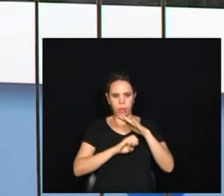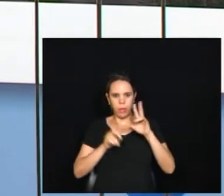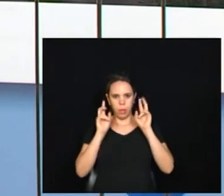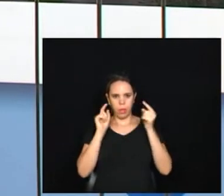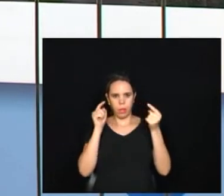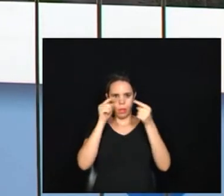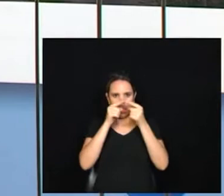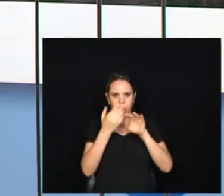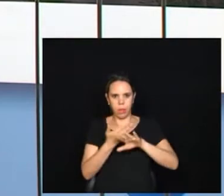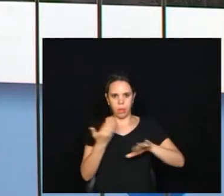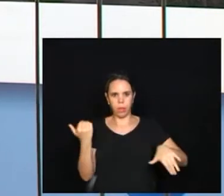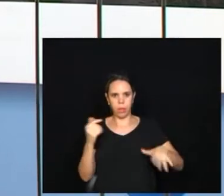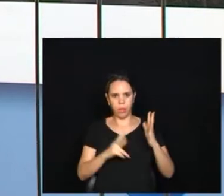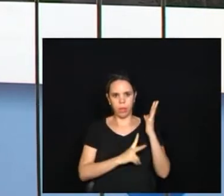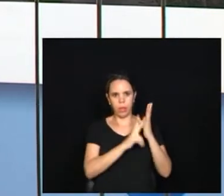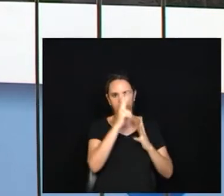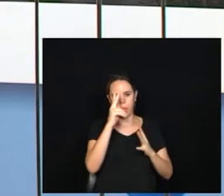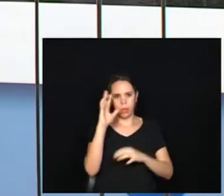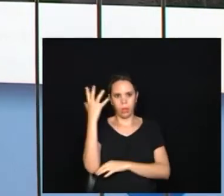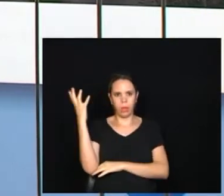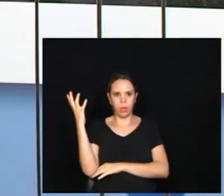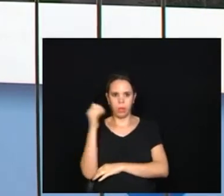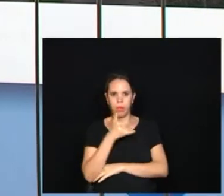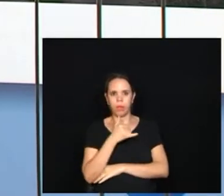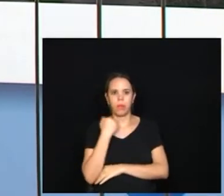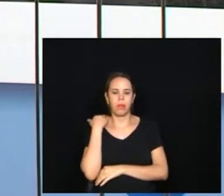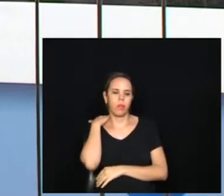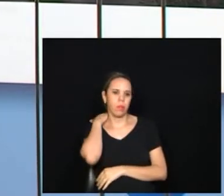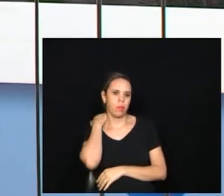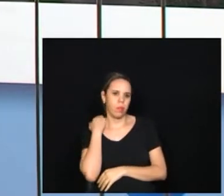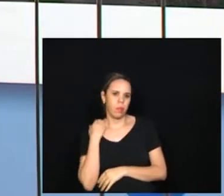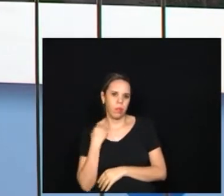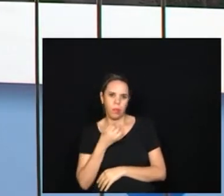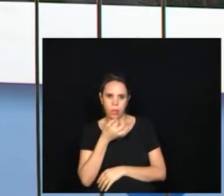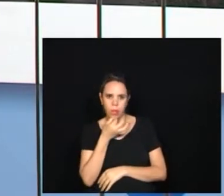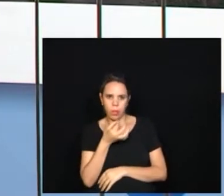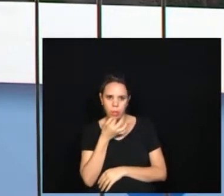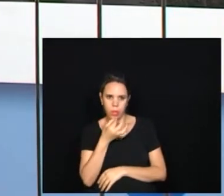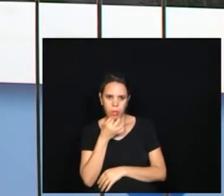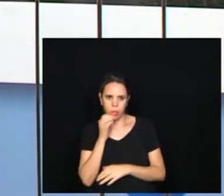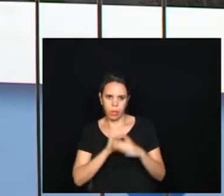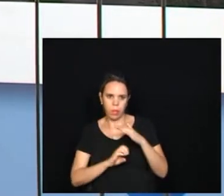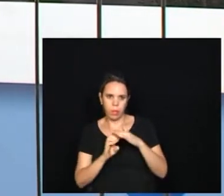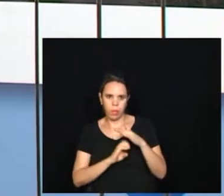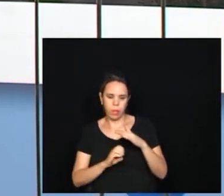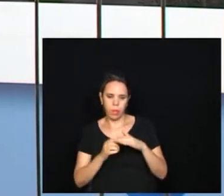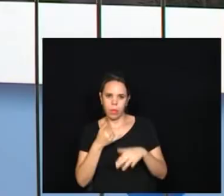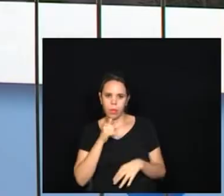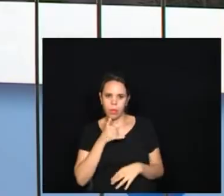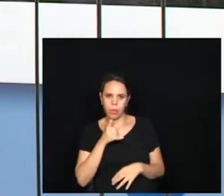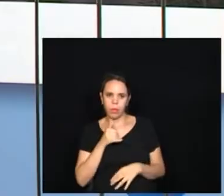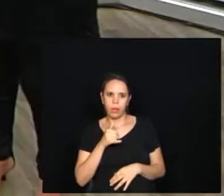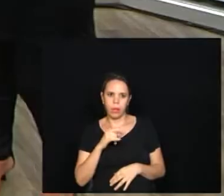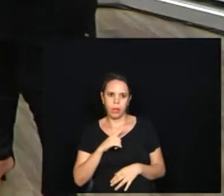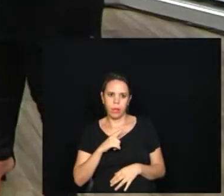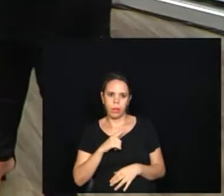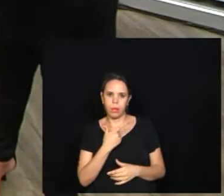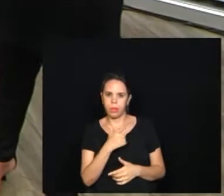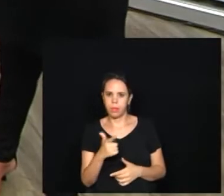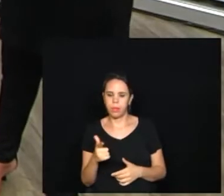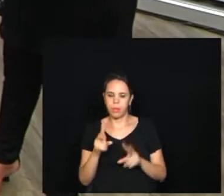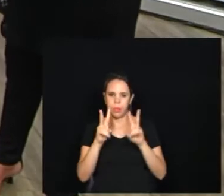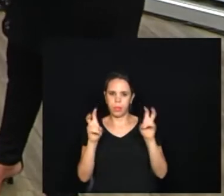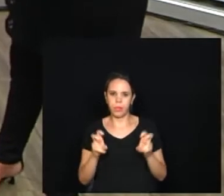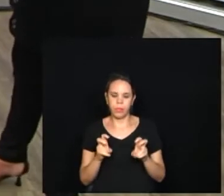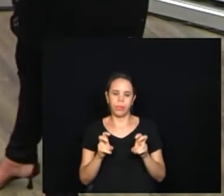visam afastar os galhos das árvores da rede elétrica. Tá aí o posicionamento, então, da empresa, que aí diz respeito a